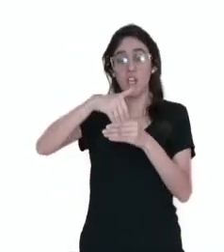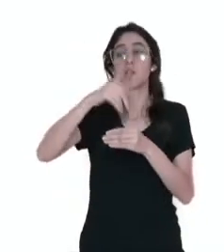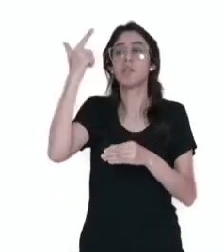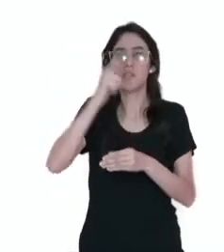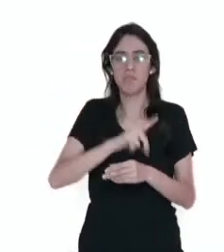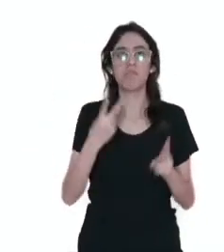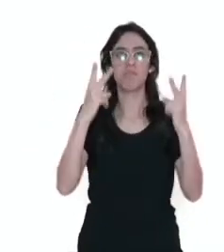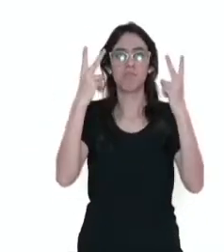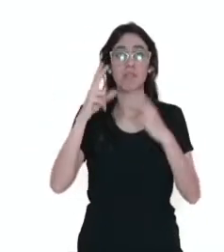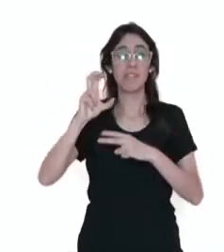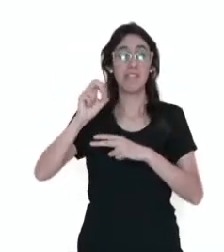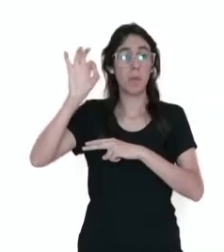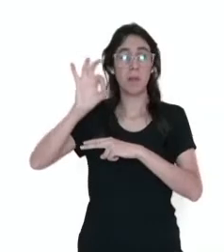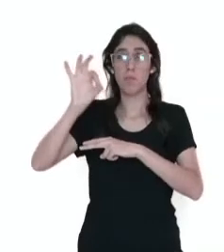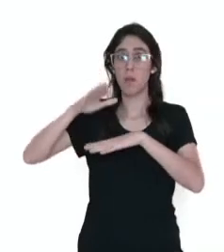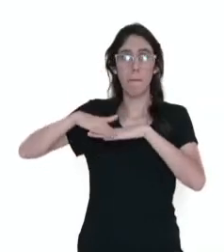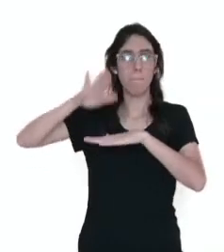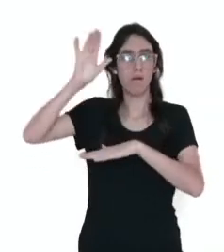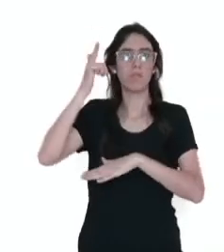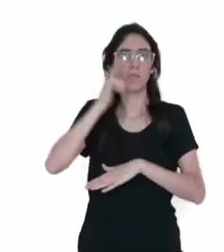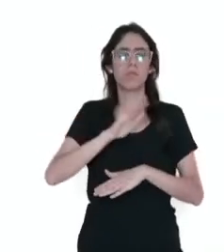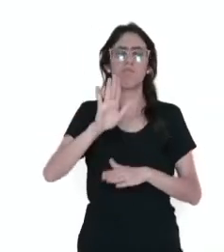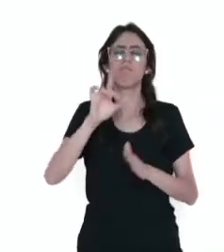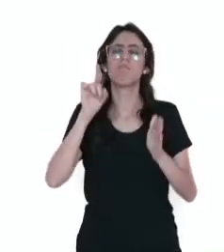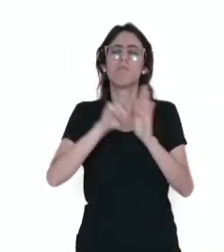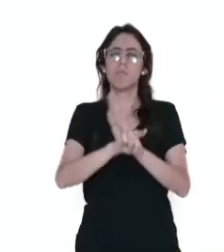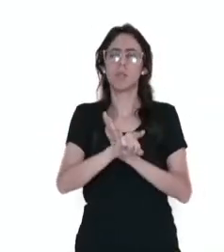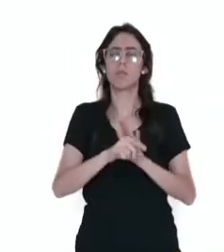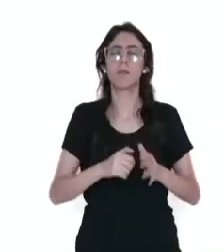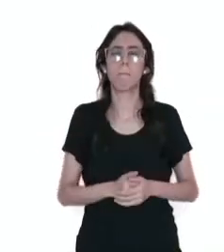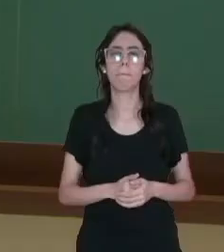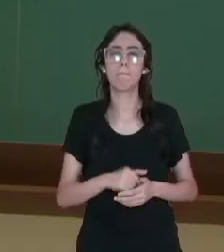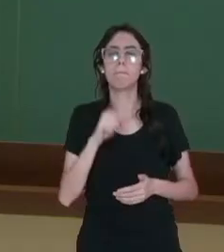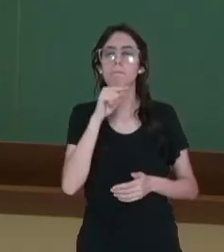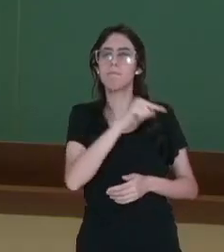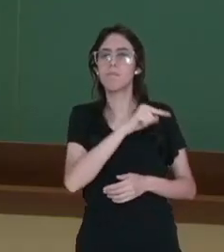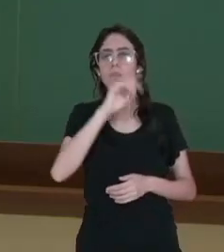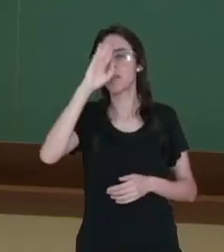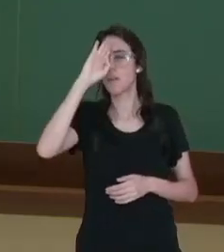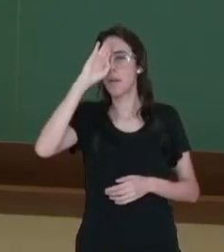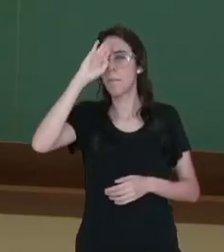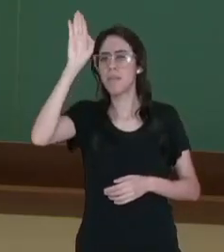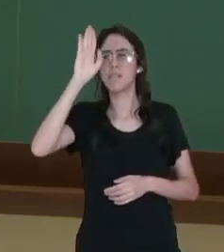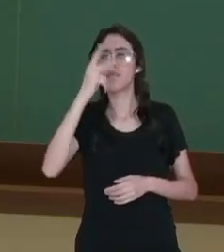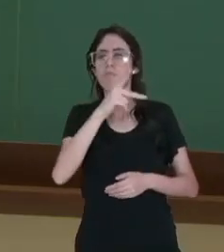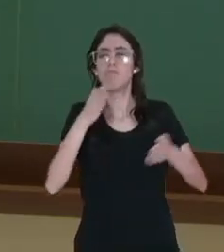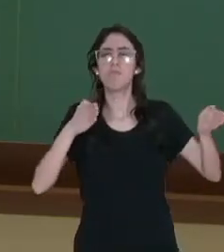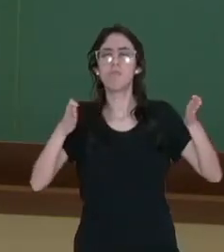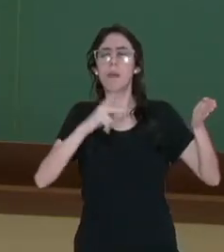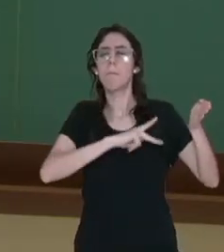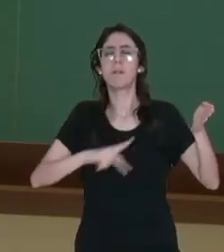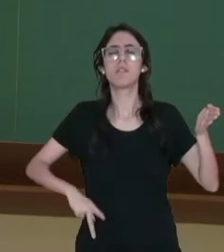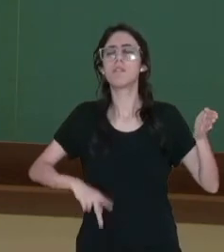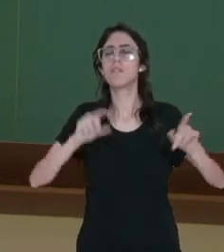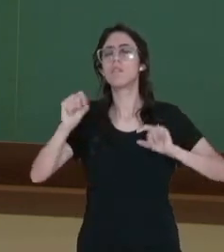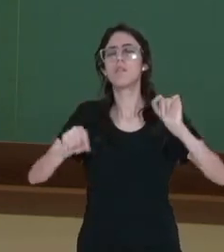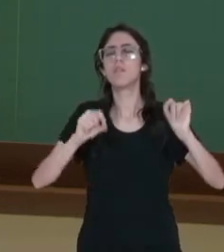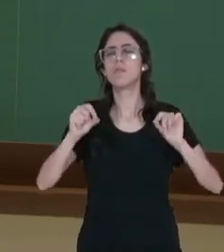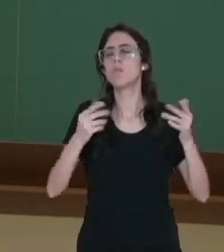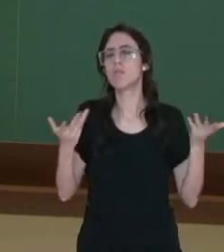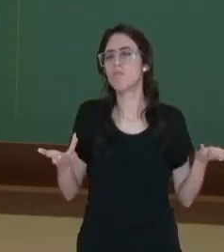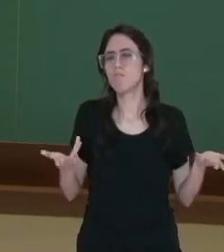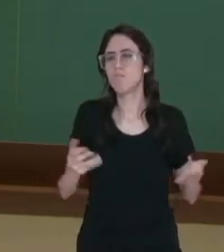de 50% dos votos. Pergunta: em quais pontos principais se baseou a campanha presidencial do Fernando